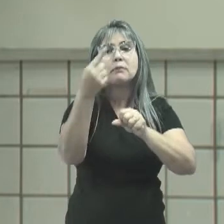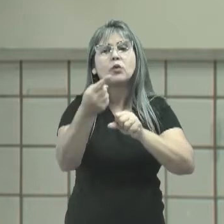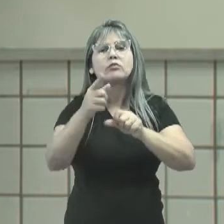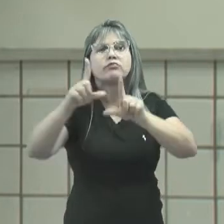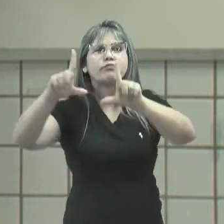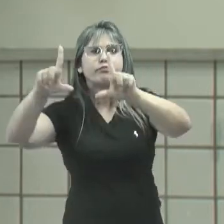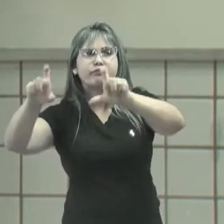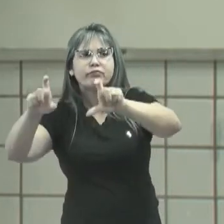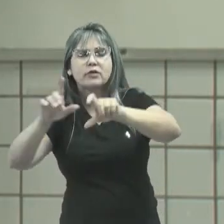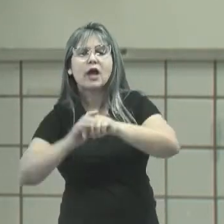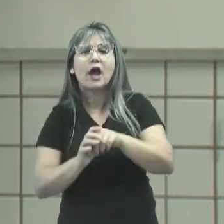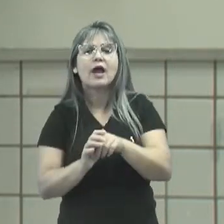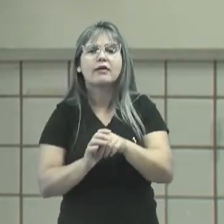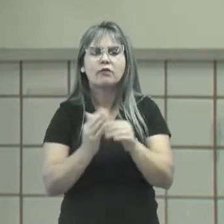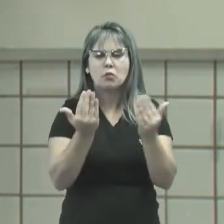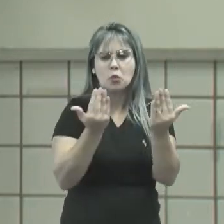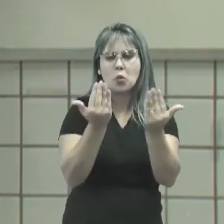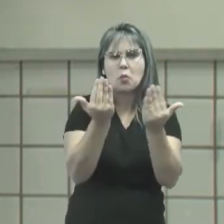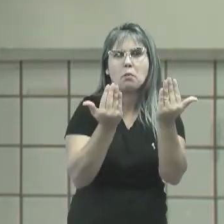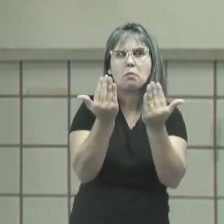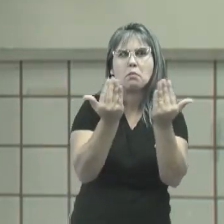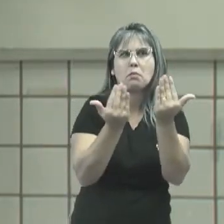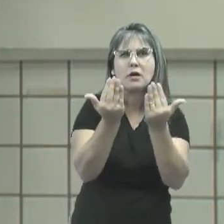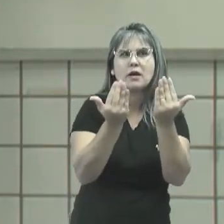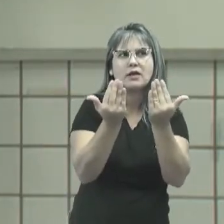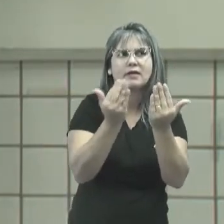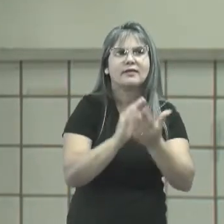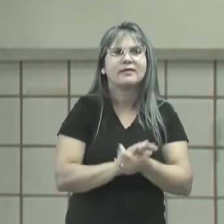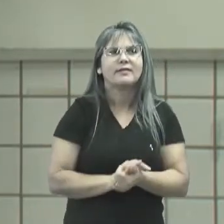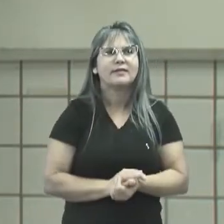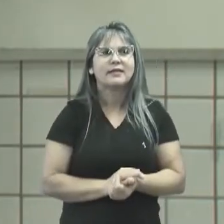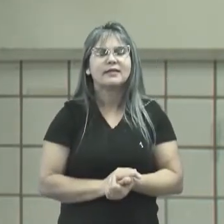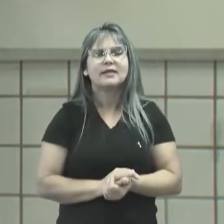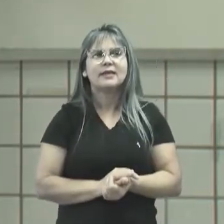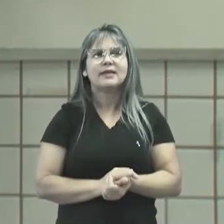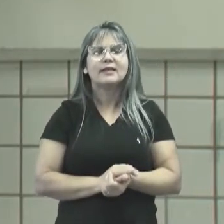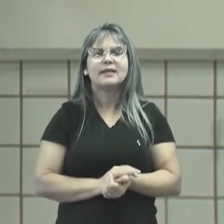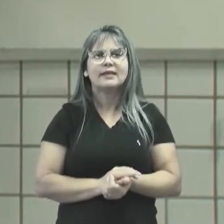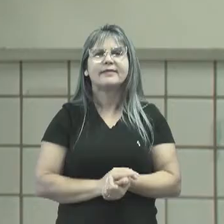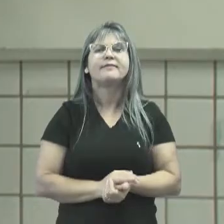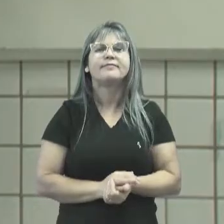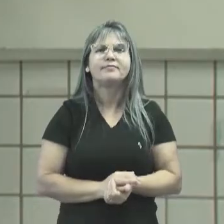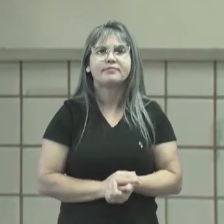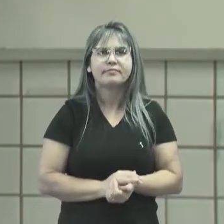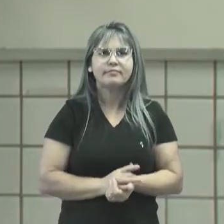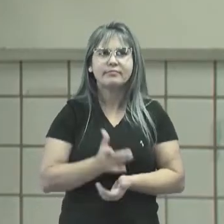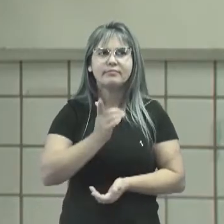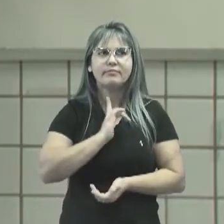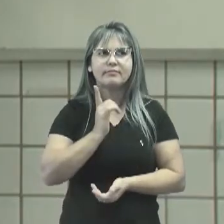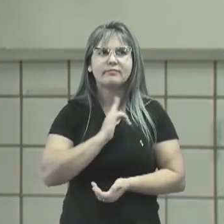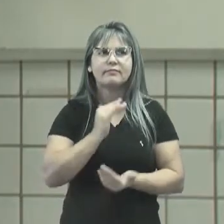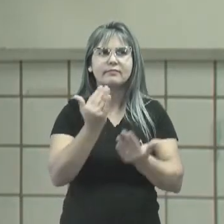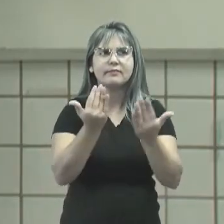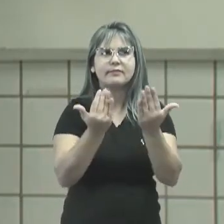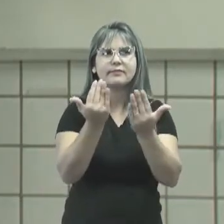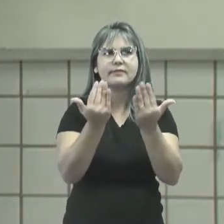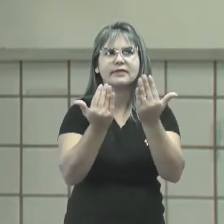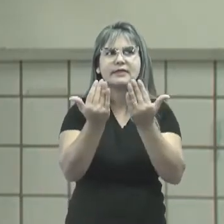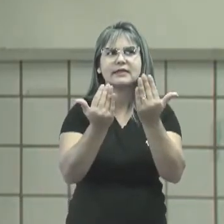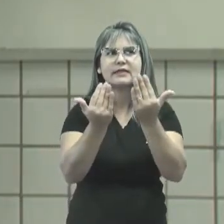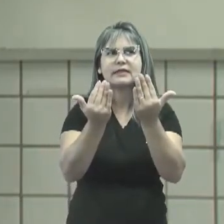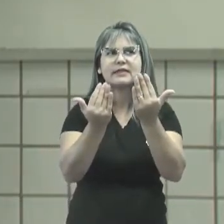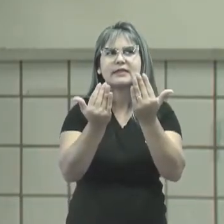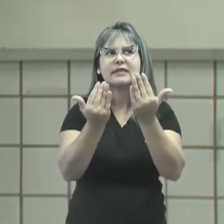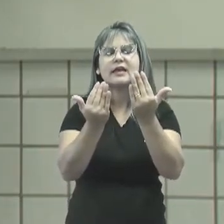nessa imagem aqui, nessa imagem, nós temos já um avanço dessa região cinzenta. Essa